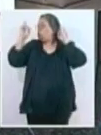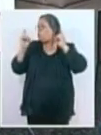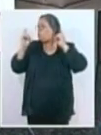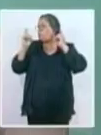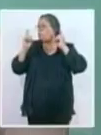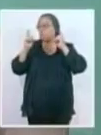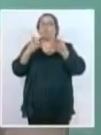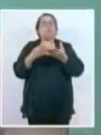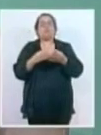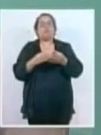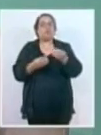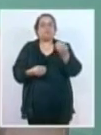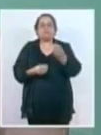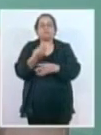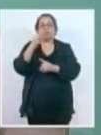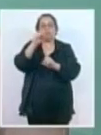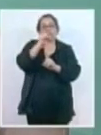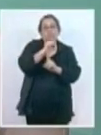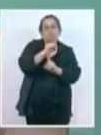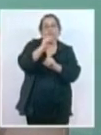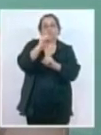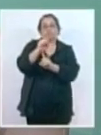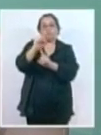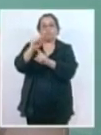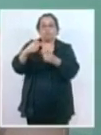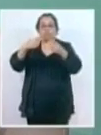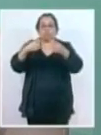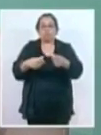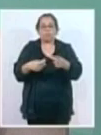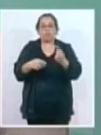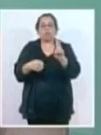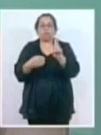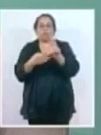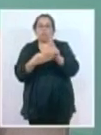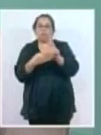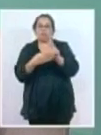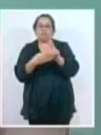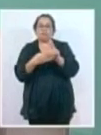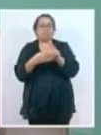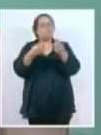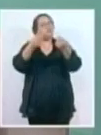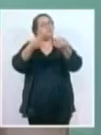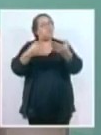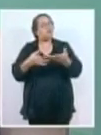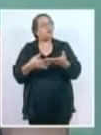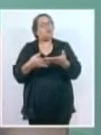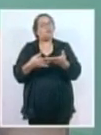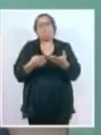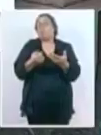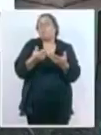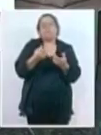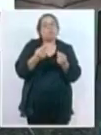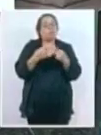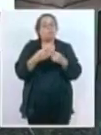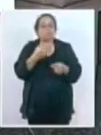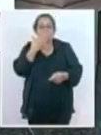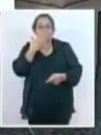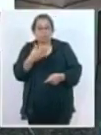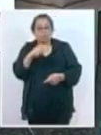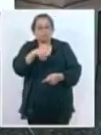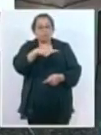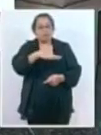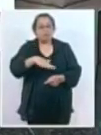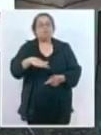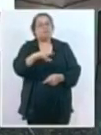respeito de instalação de semáforos na região do Guarani, vereador. Queria que o senhor falasse sobre isso, porque era um pedido daquela região, o senhor